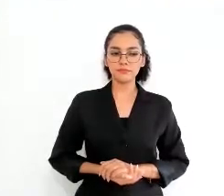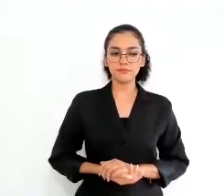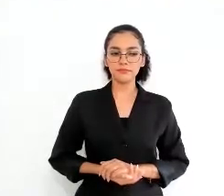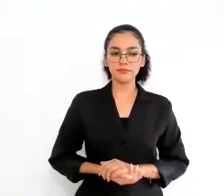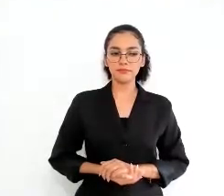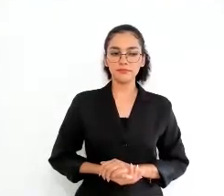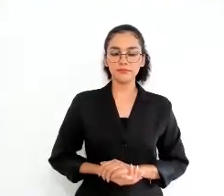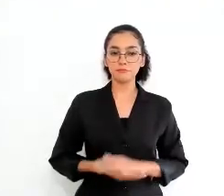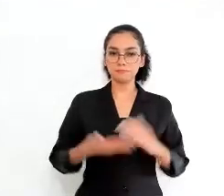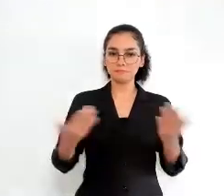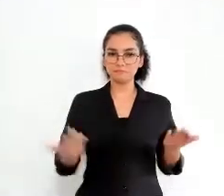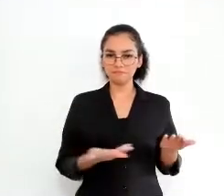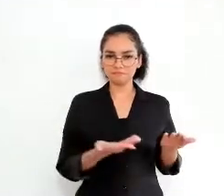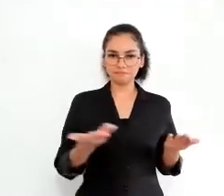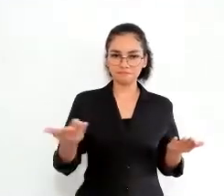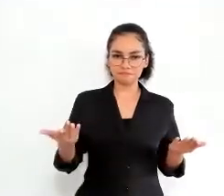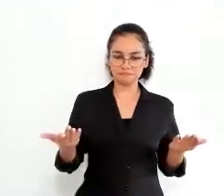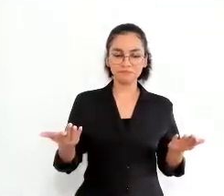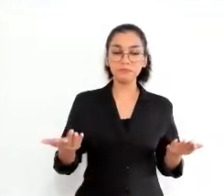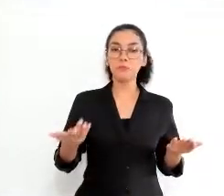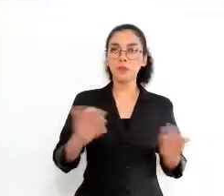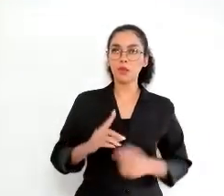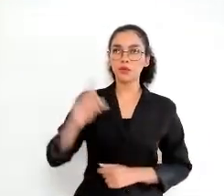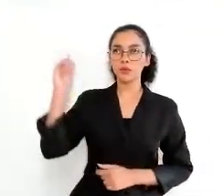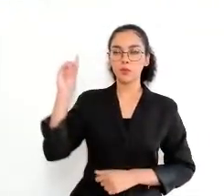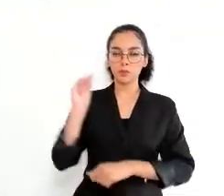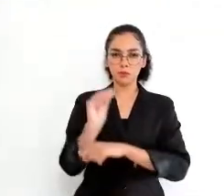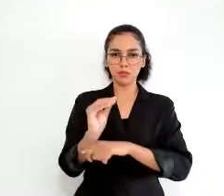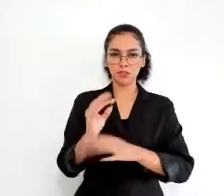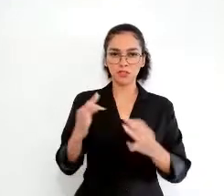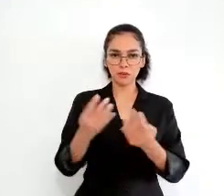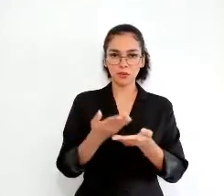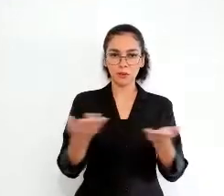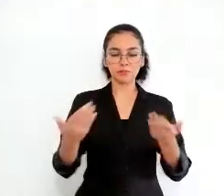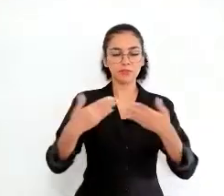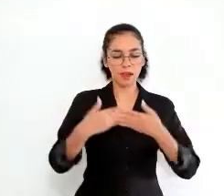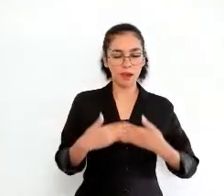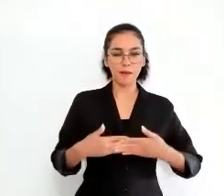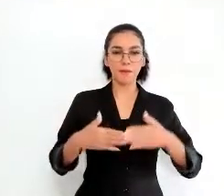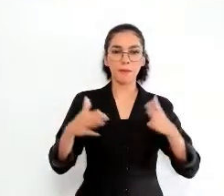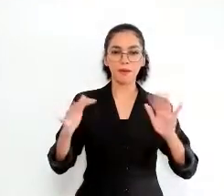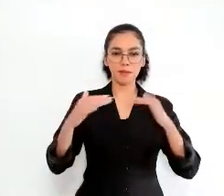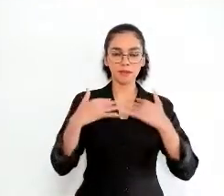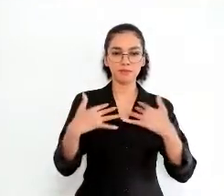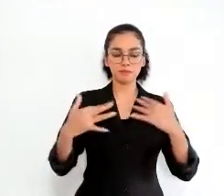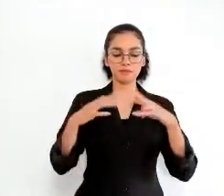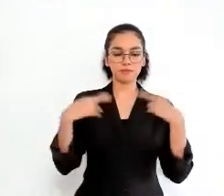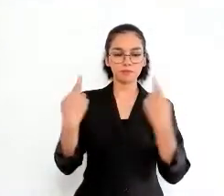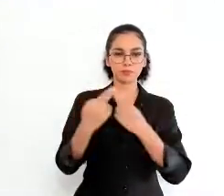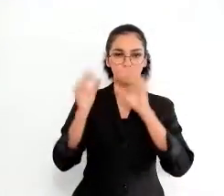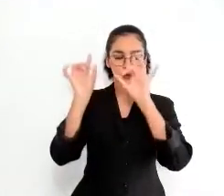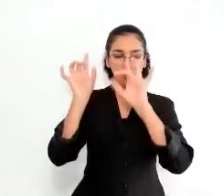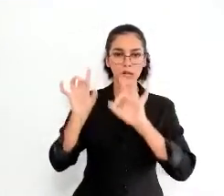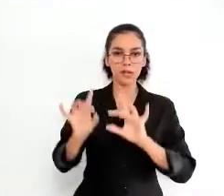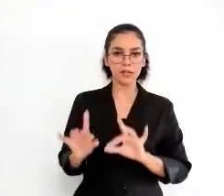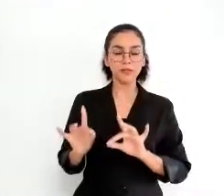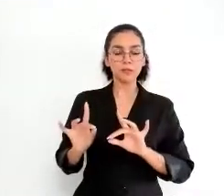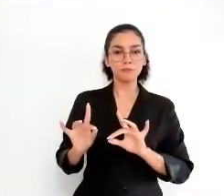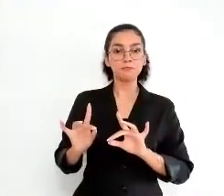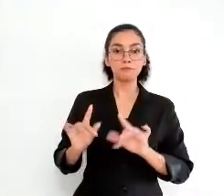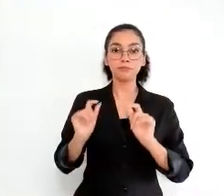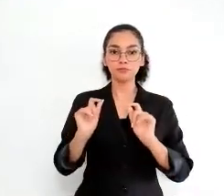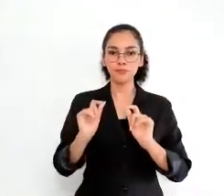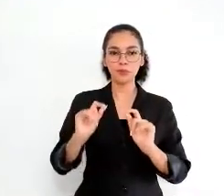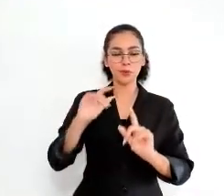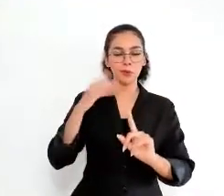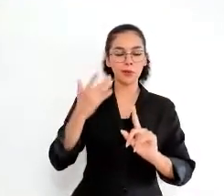Senhoras e senhores, invocando a proteção de Deus, declaro aberta a presente sessão solene em celebração aos 130